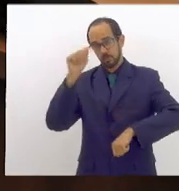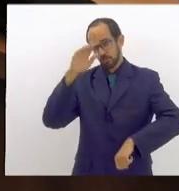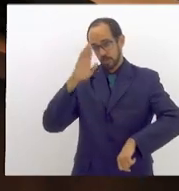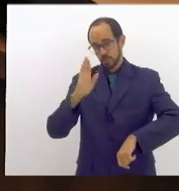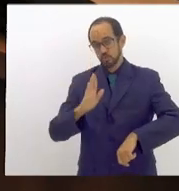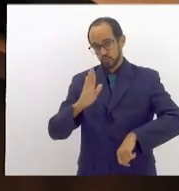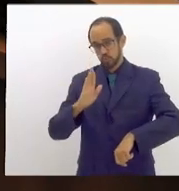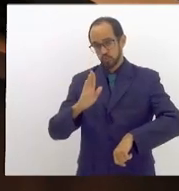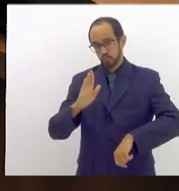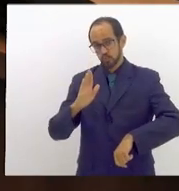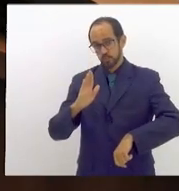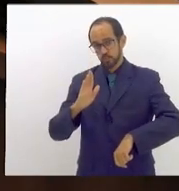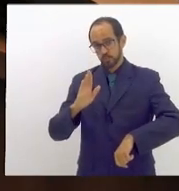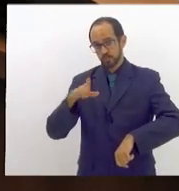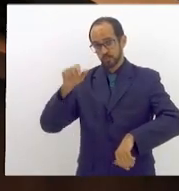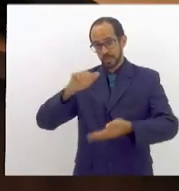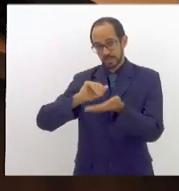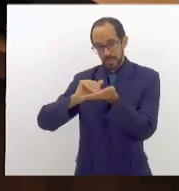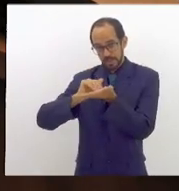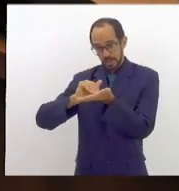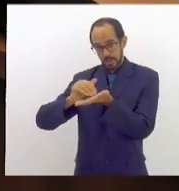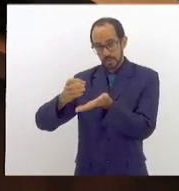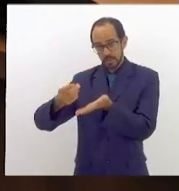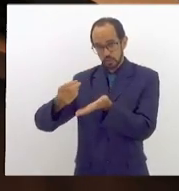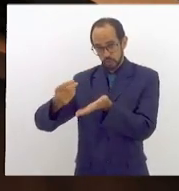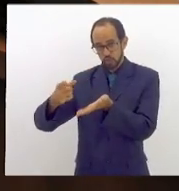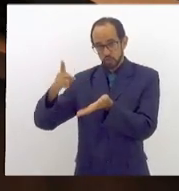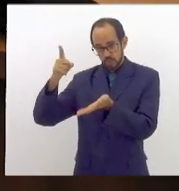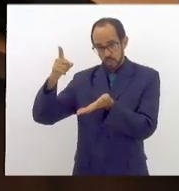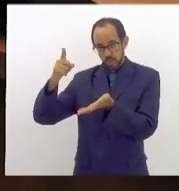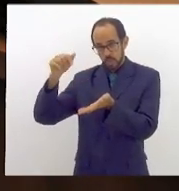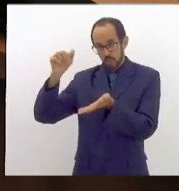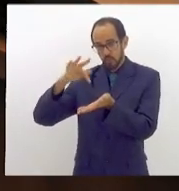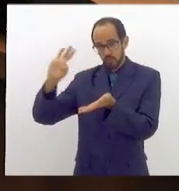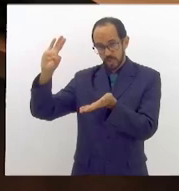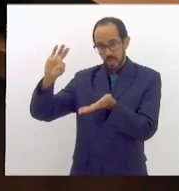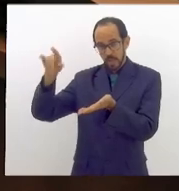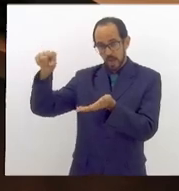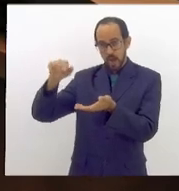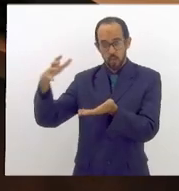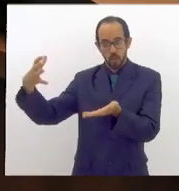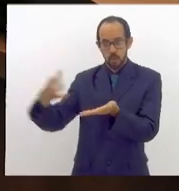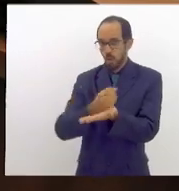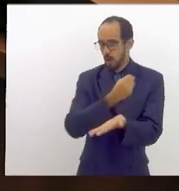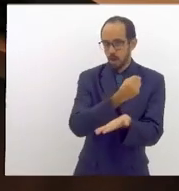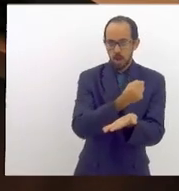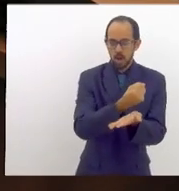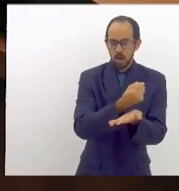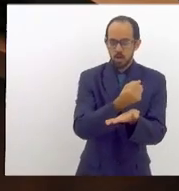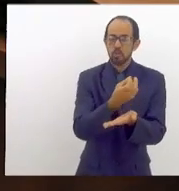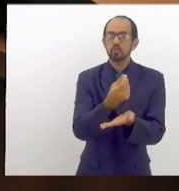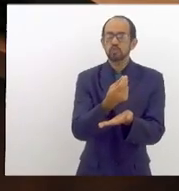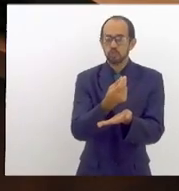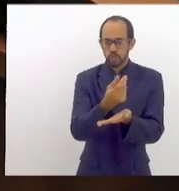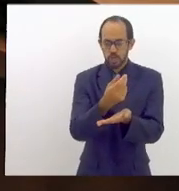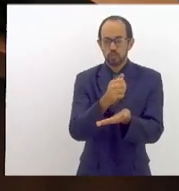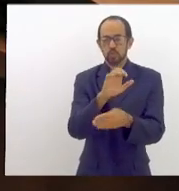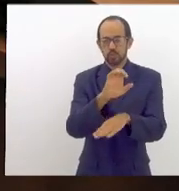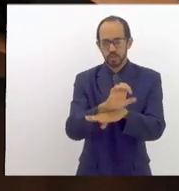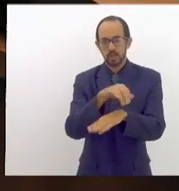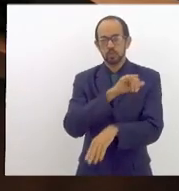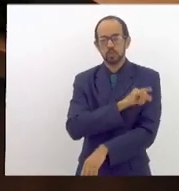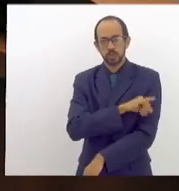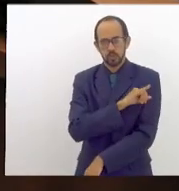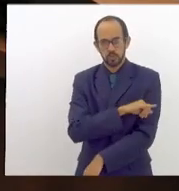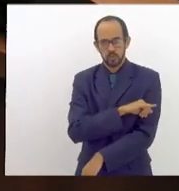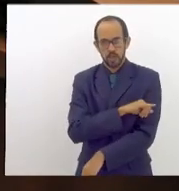o Tesouro Nacional promoveu o resto das Contas do Estado e com isso o estado